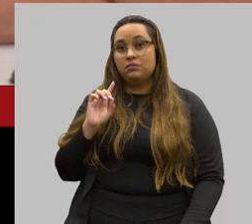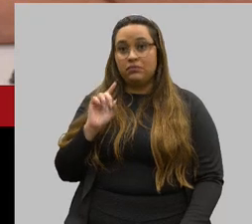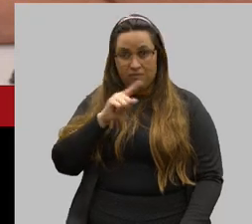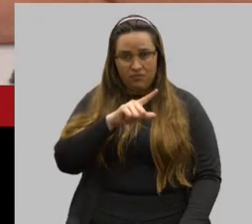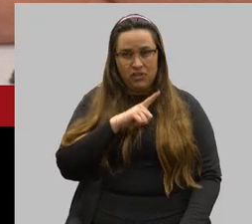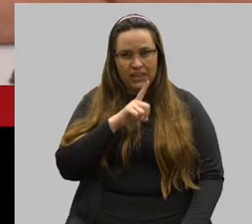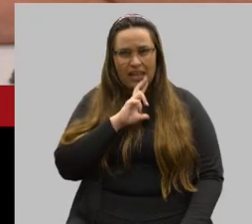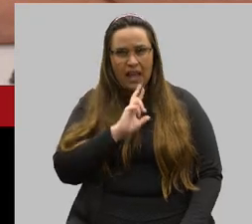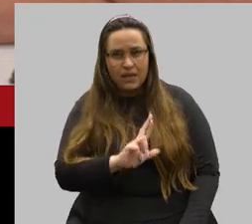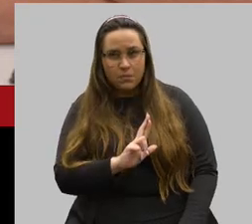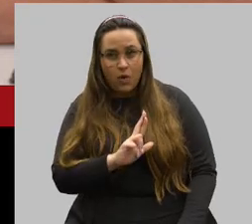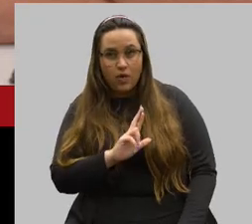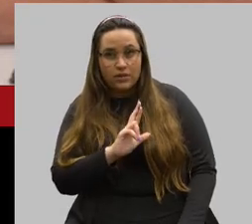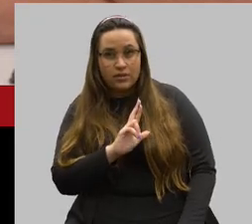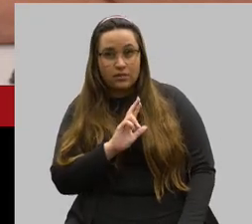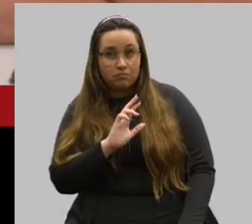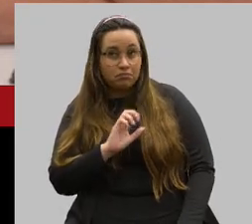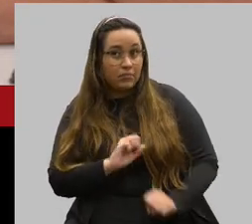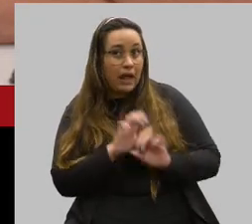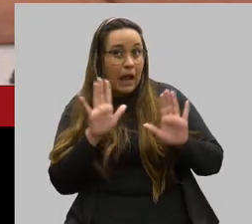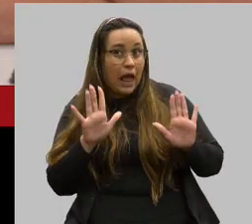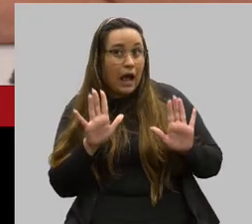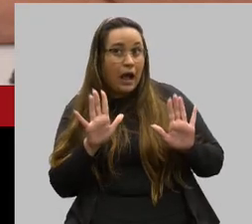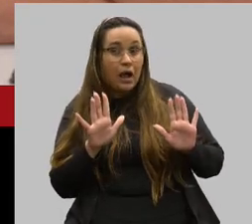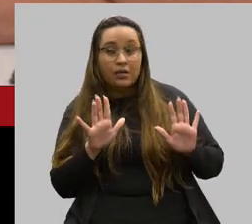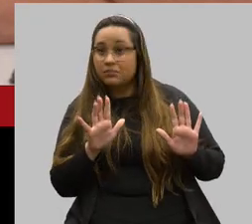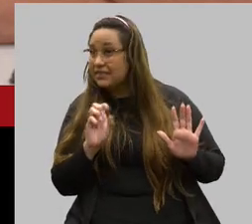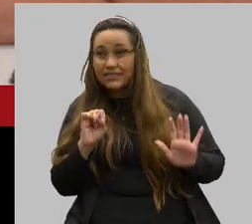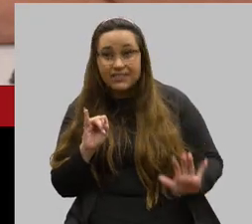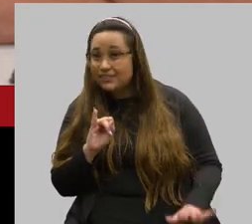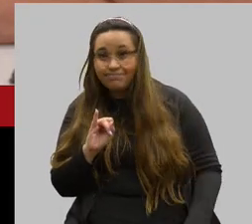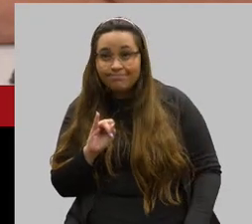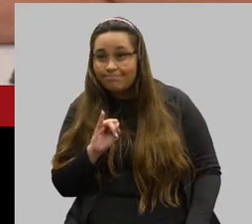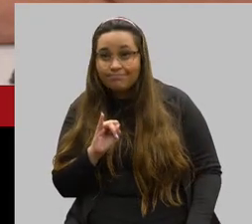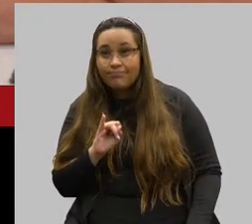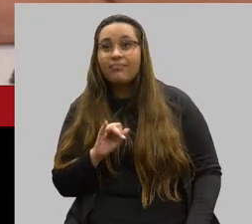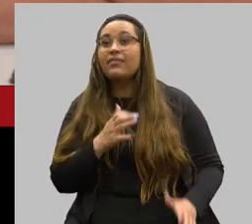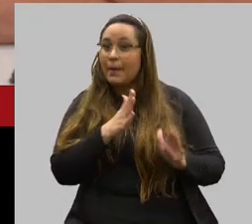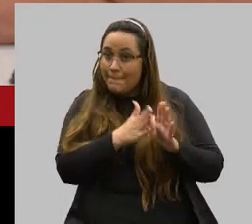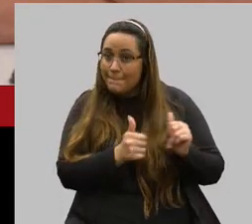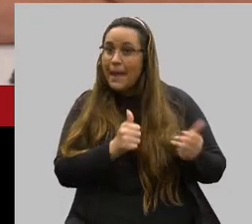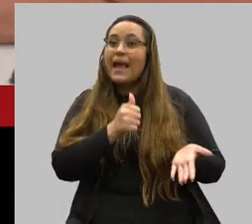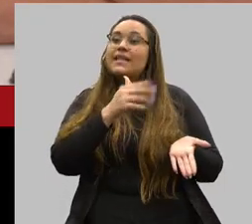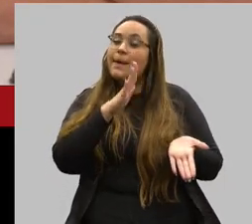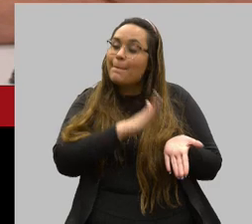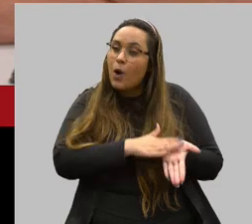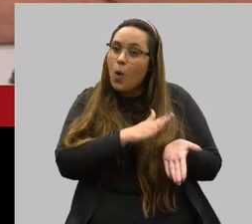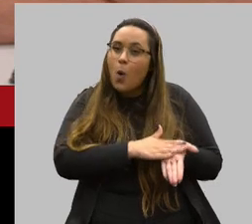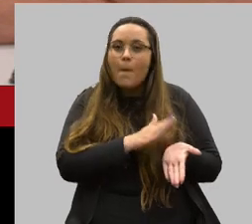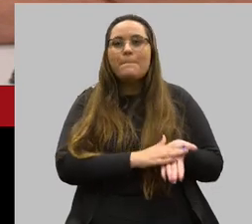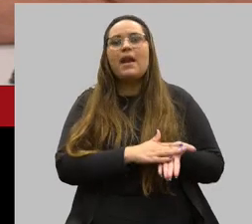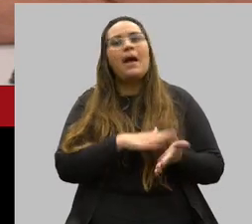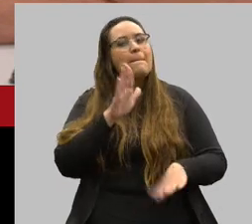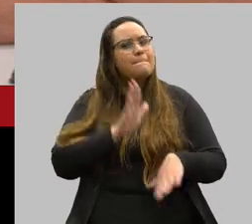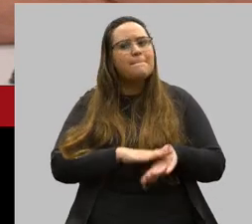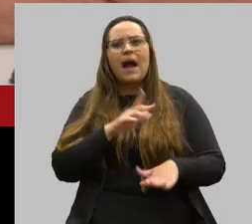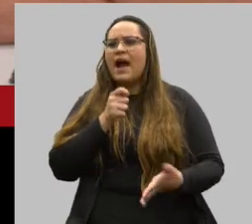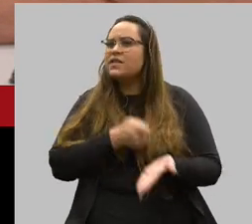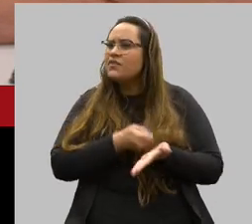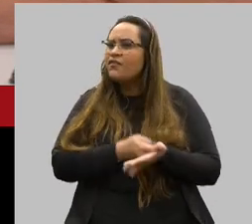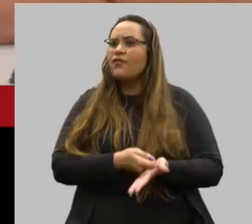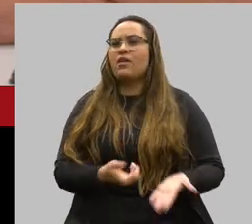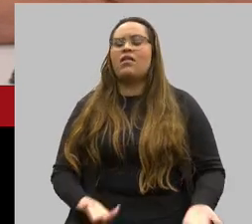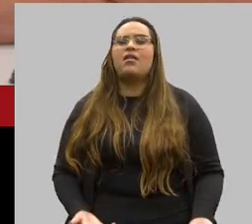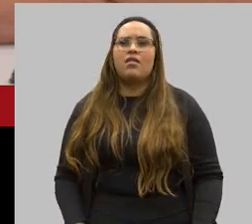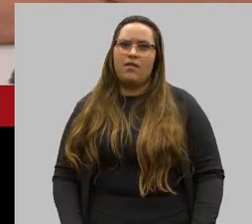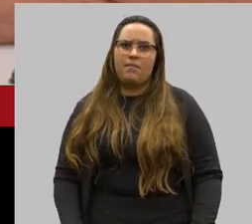tem uma resposta concreta do governo e se a senhora não tem peça ela para cobrar com mais veemência do governo é o pedido que os